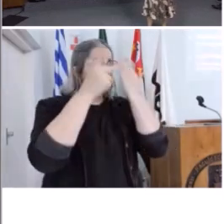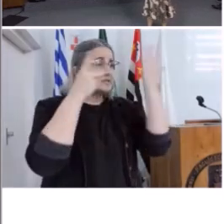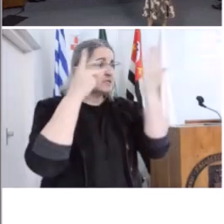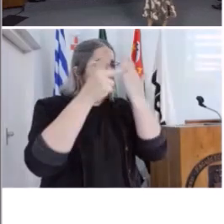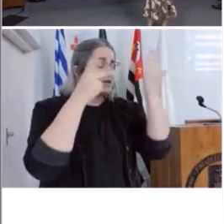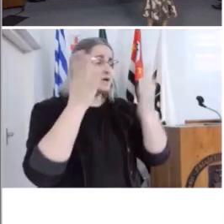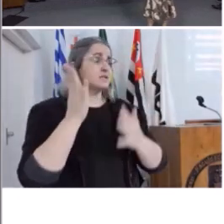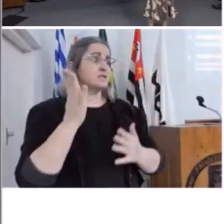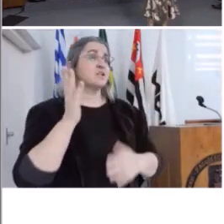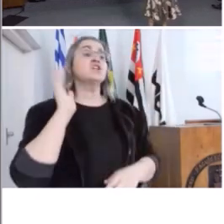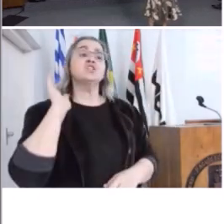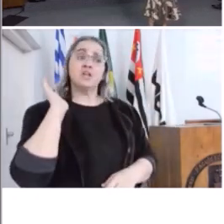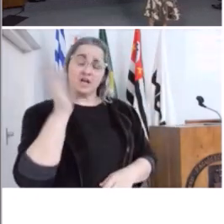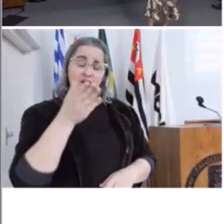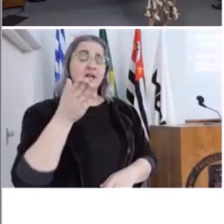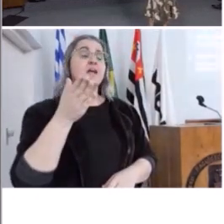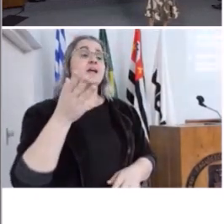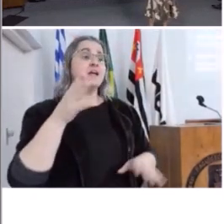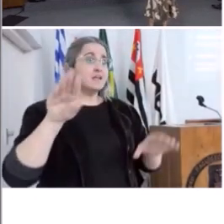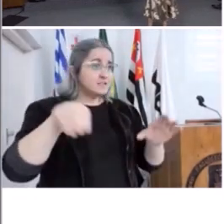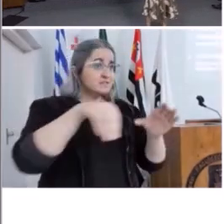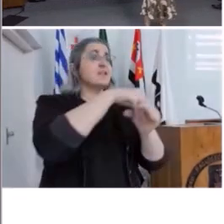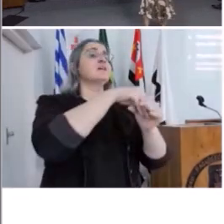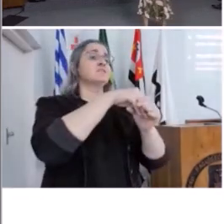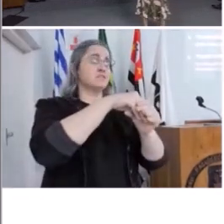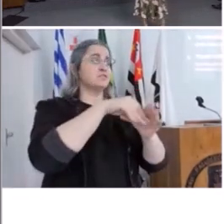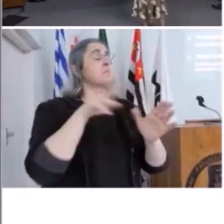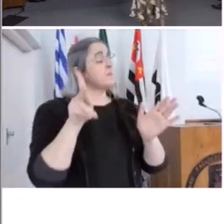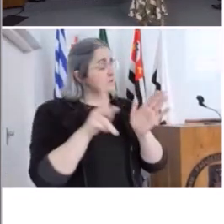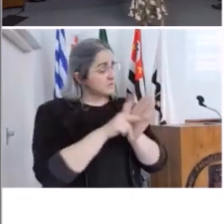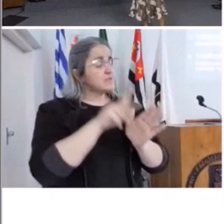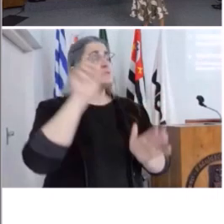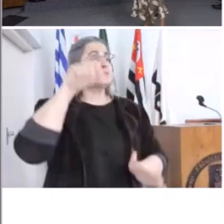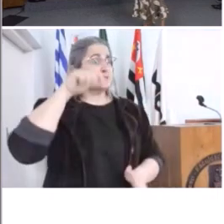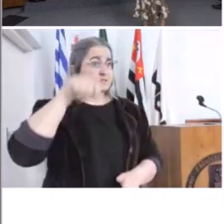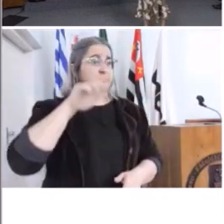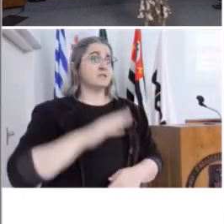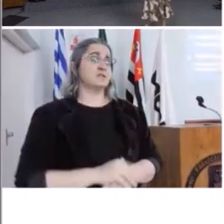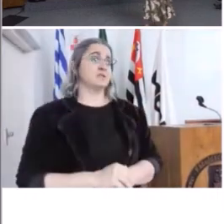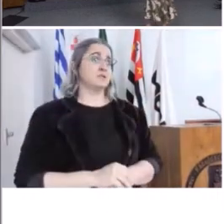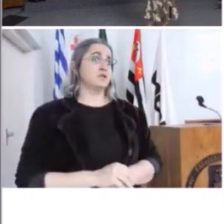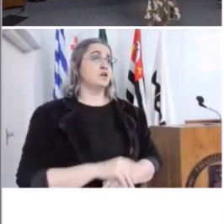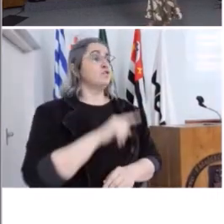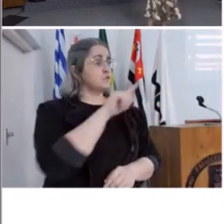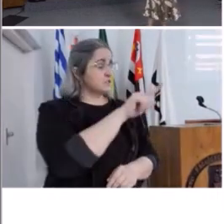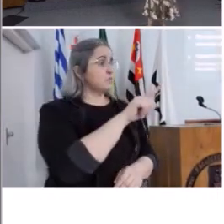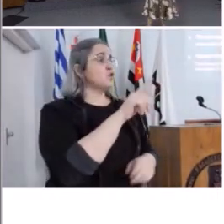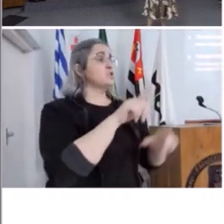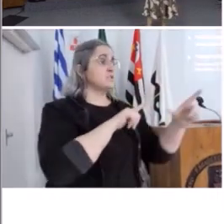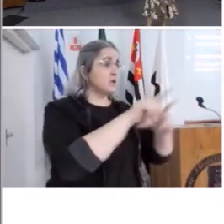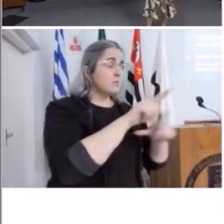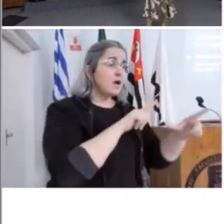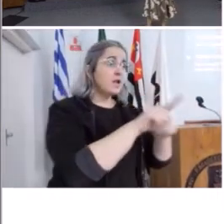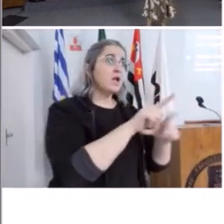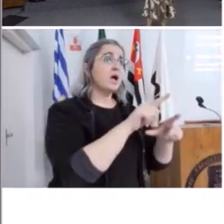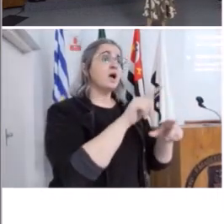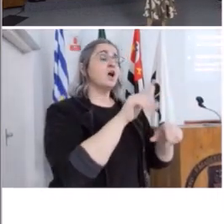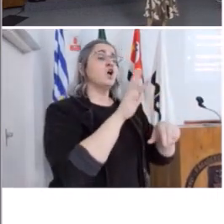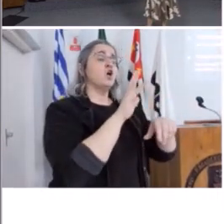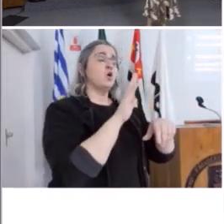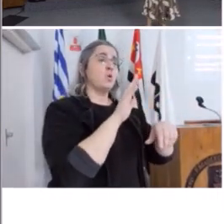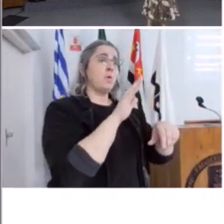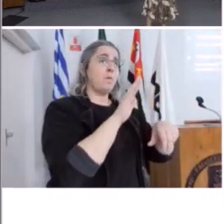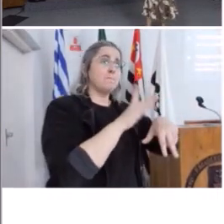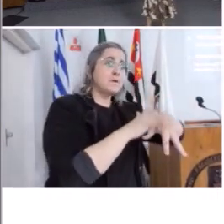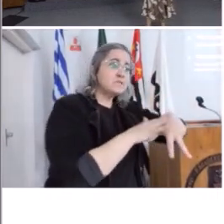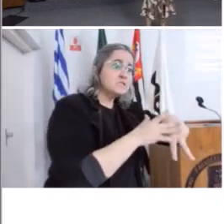área da medicina oral. Você pode trabalhar numa área só de doenças autoimunes. Pacientes com doenças